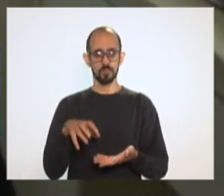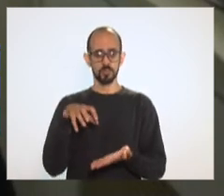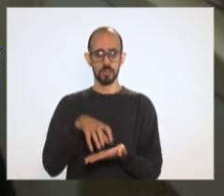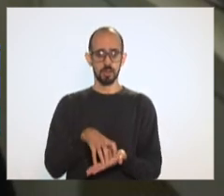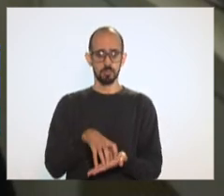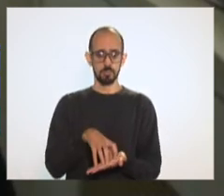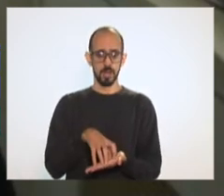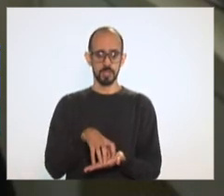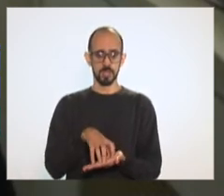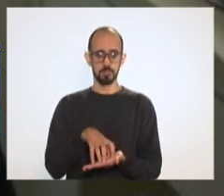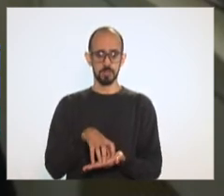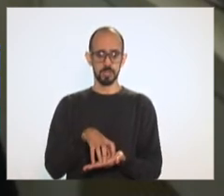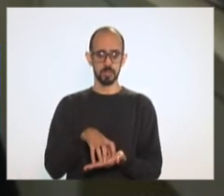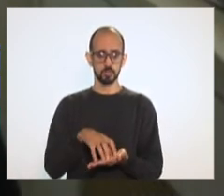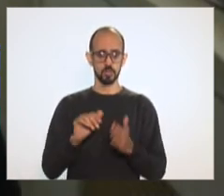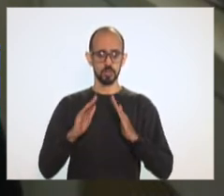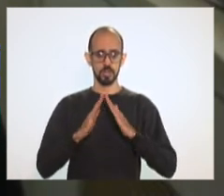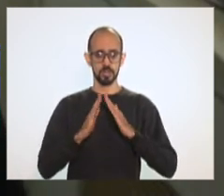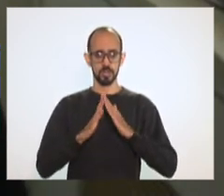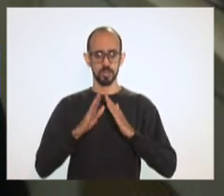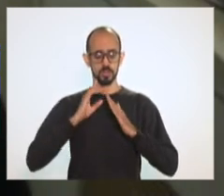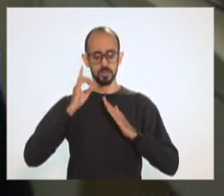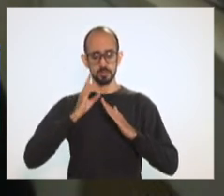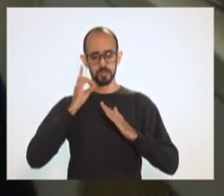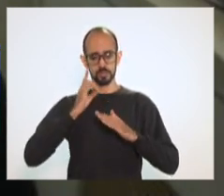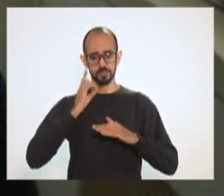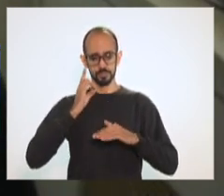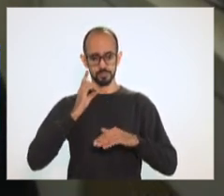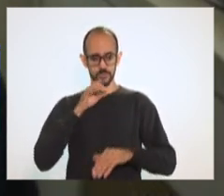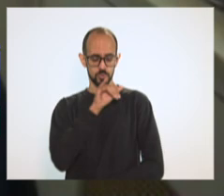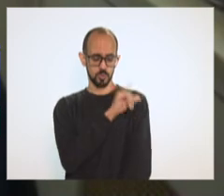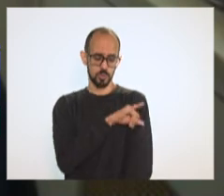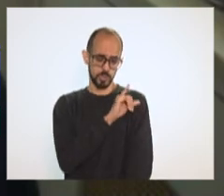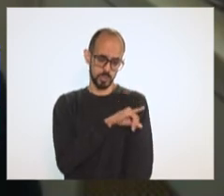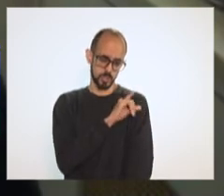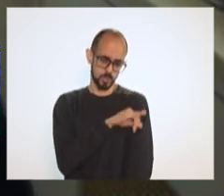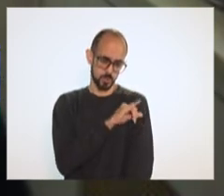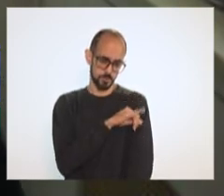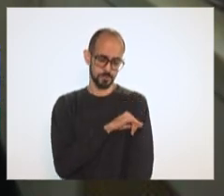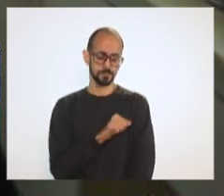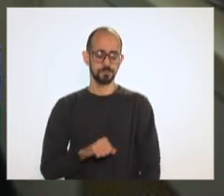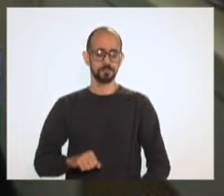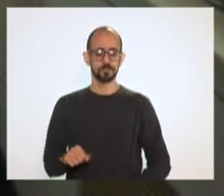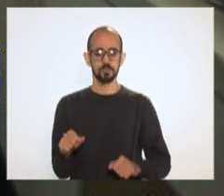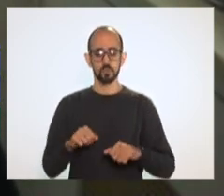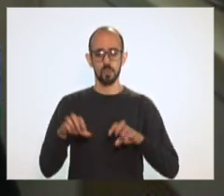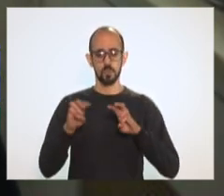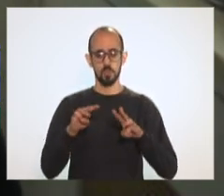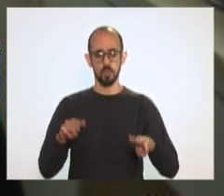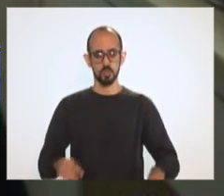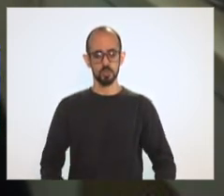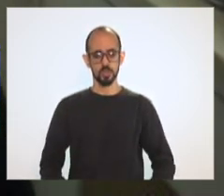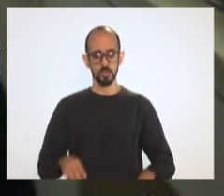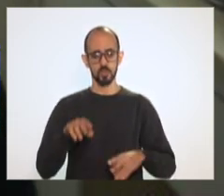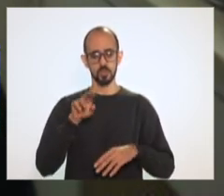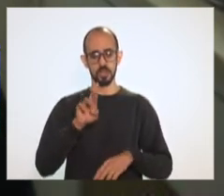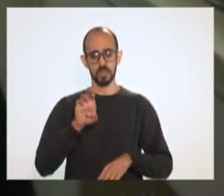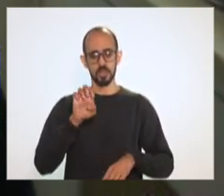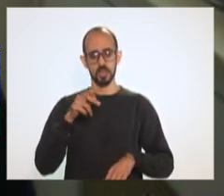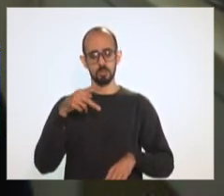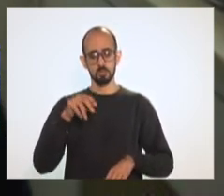cultural da assembleia legislativa do estado do rio de janeiro o museu da república